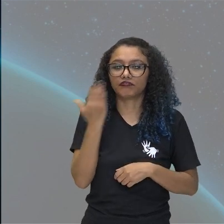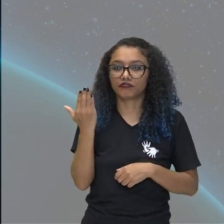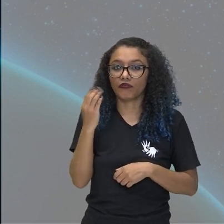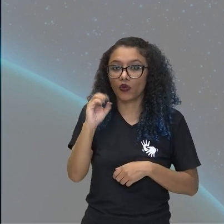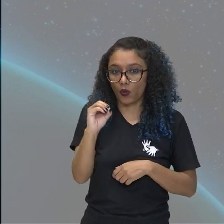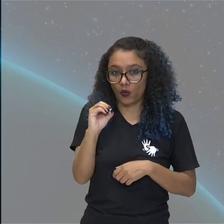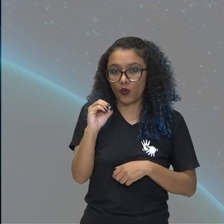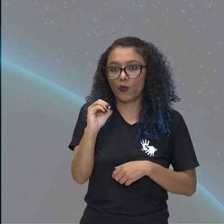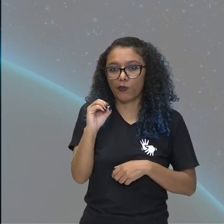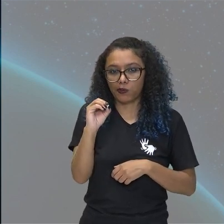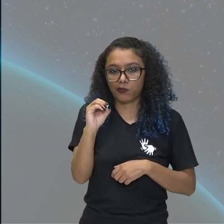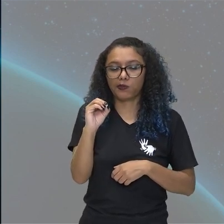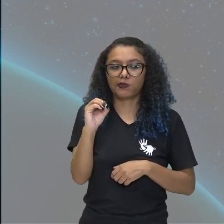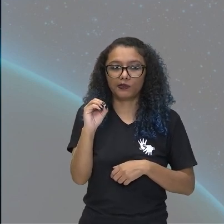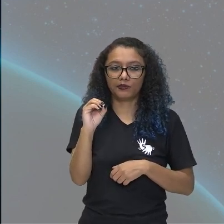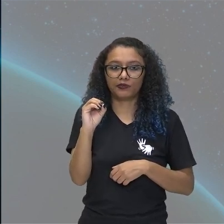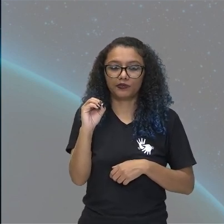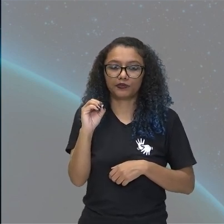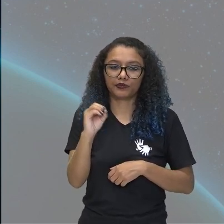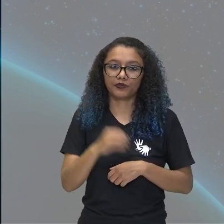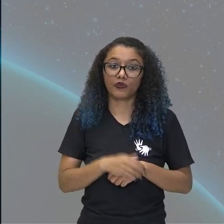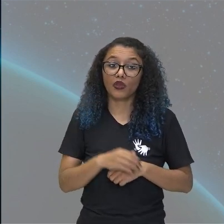mediocre. Então, a pessoa é